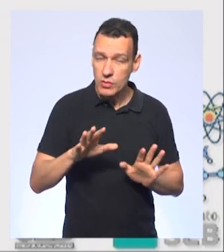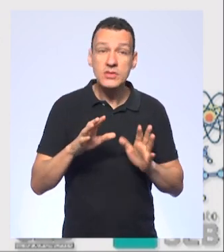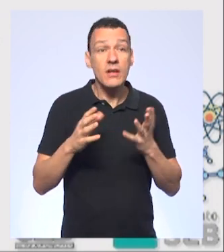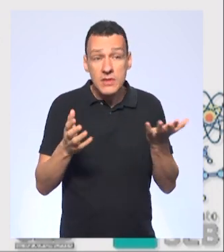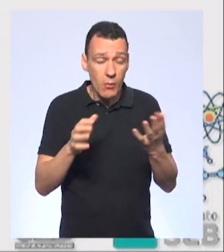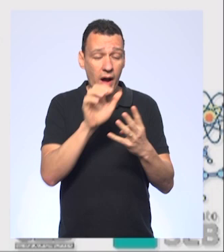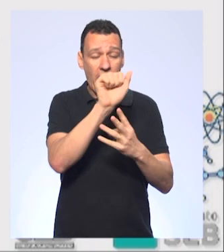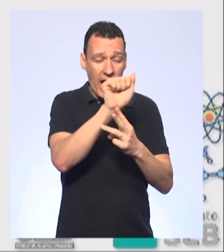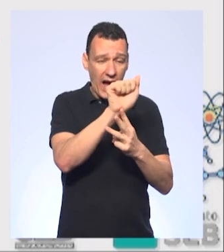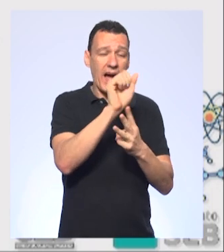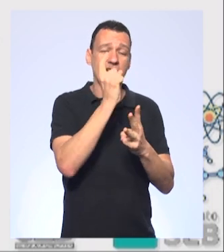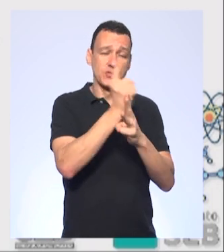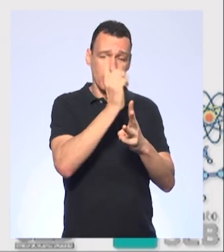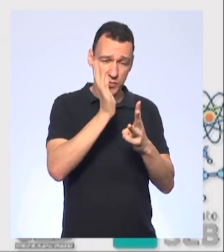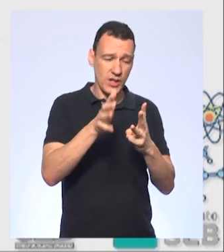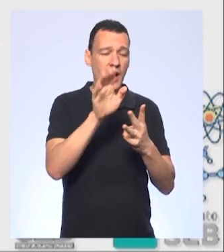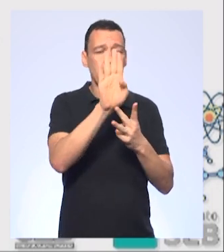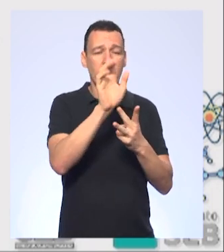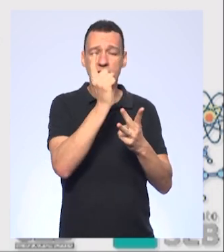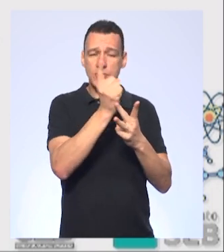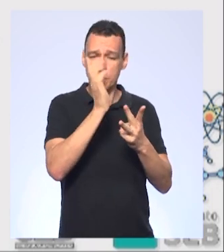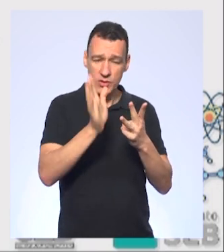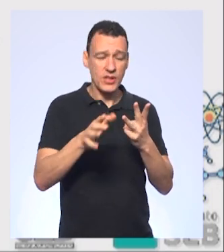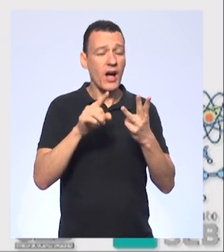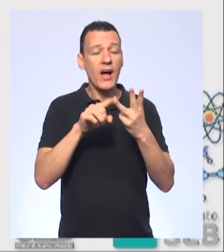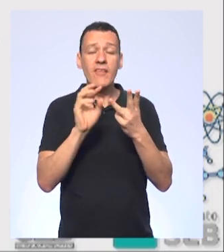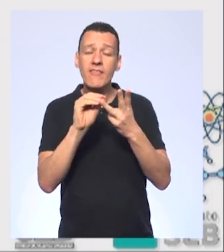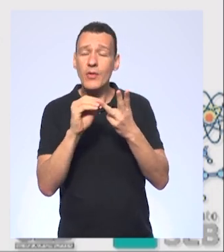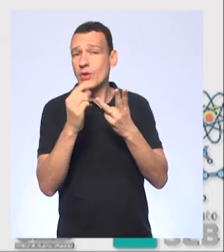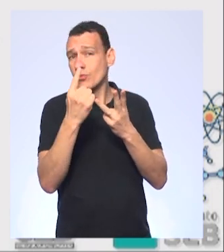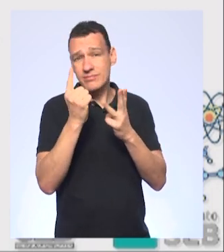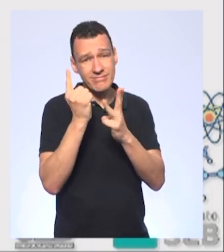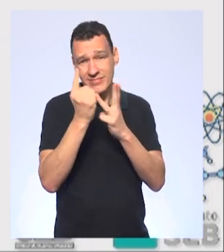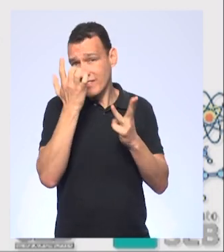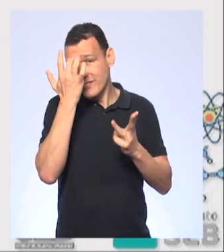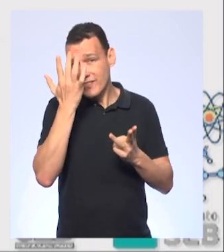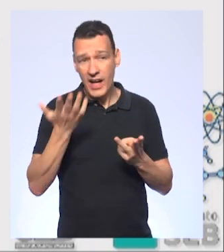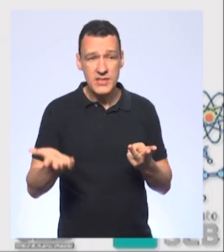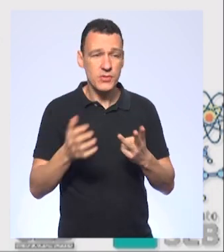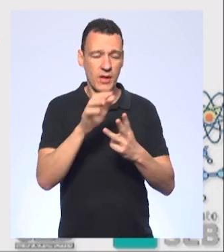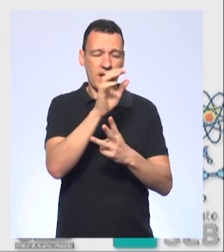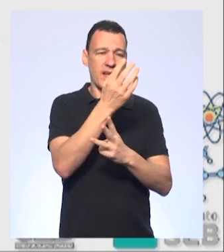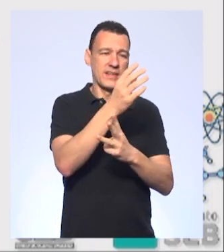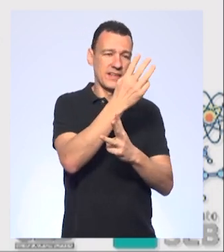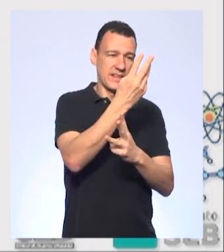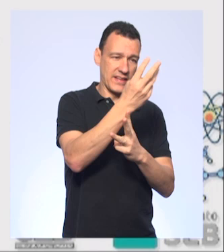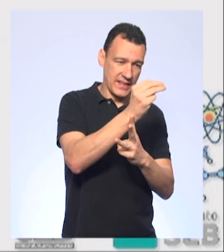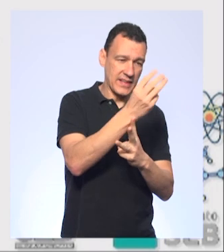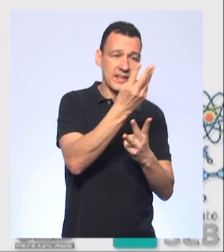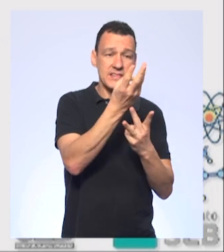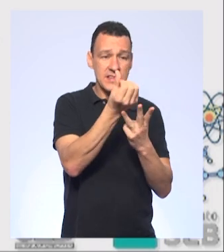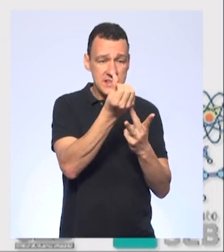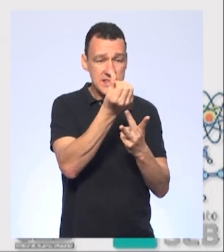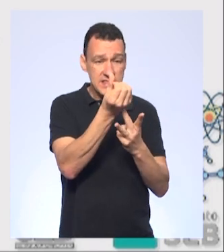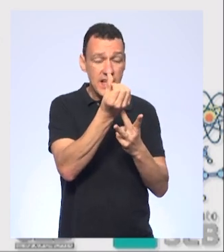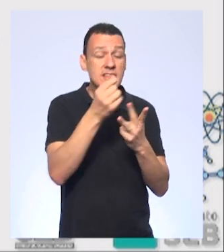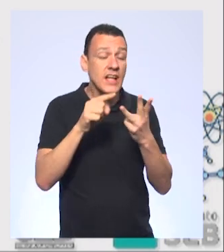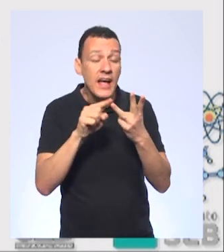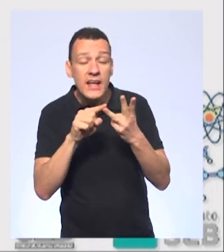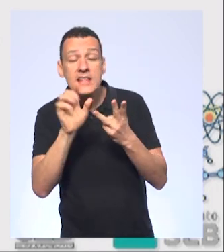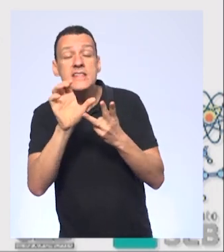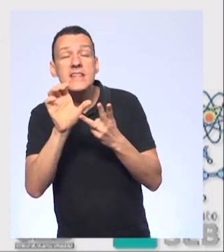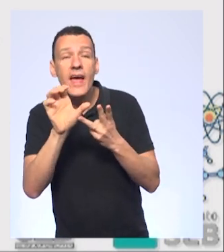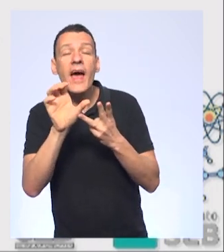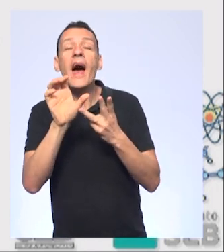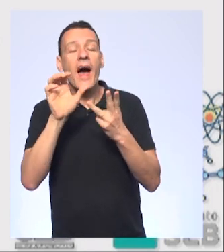Já dá para descobrir o valor do C. Olha lá, fiz a substituição. O A é 30, o B é 36, mais o C vai dar 120. Ajuda o teu